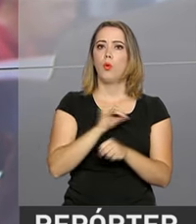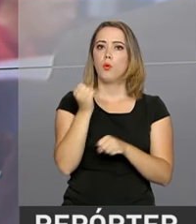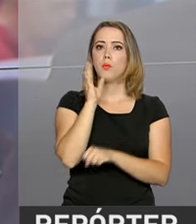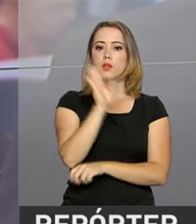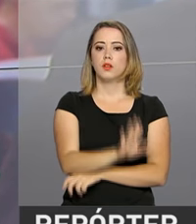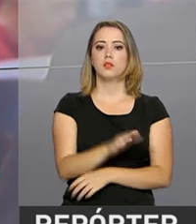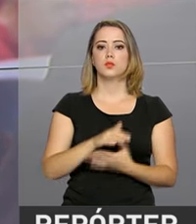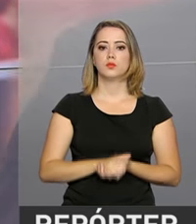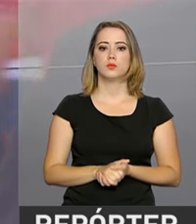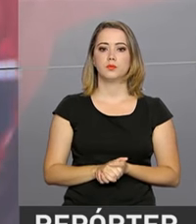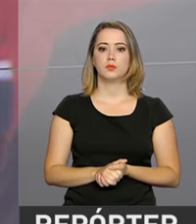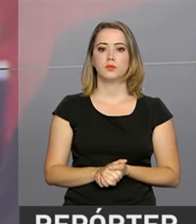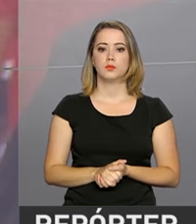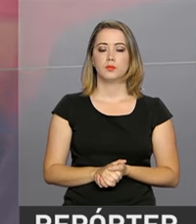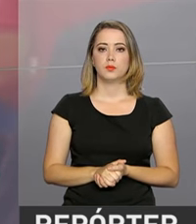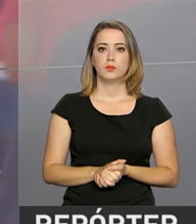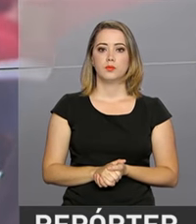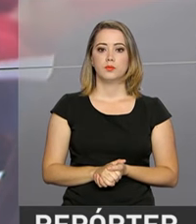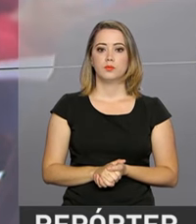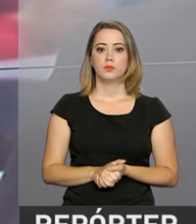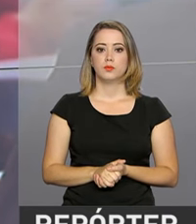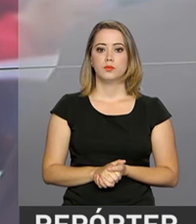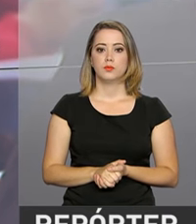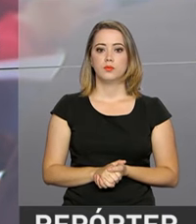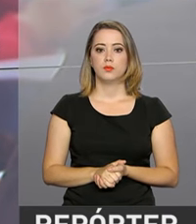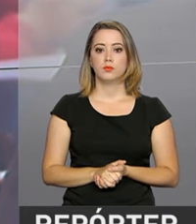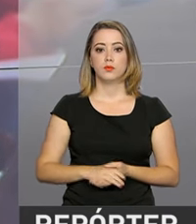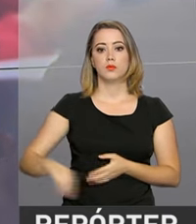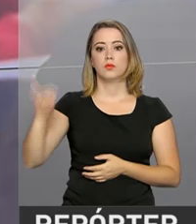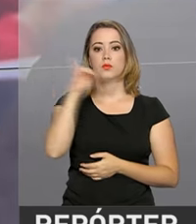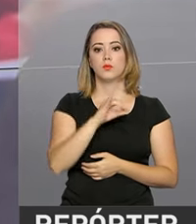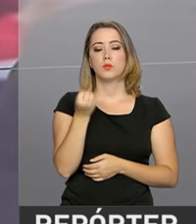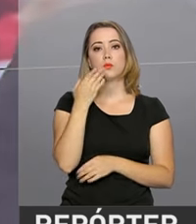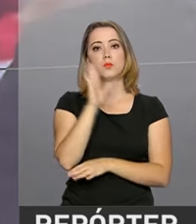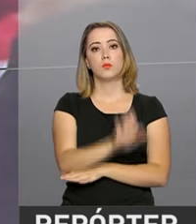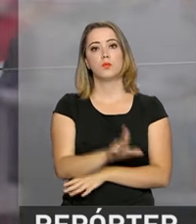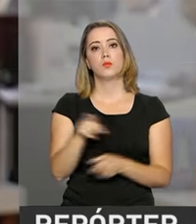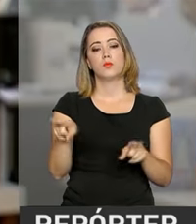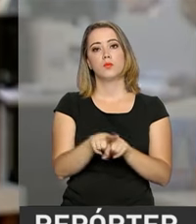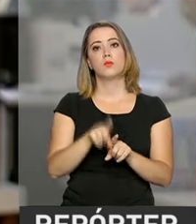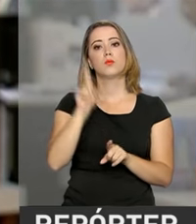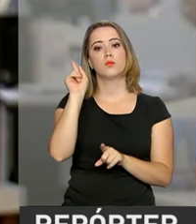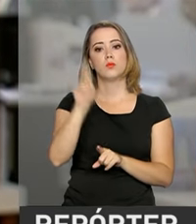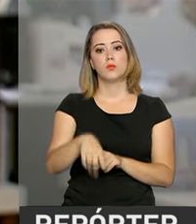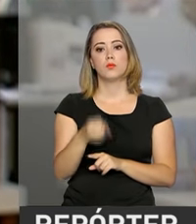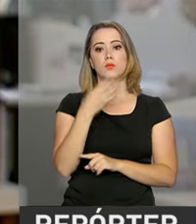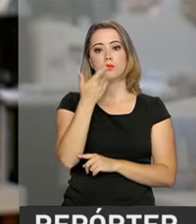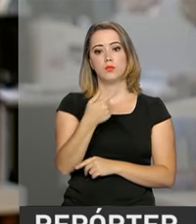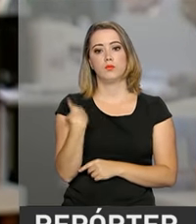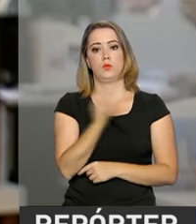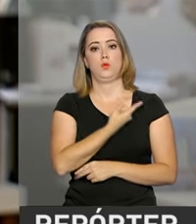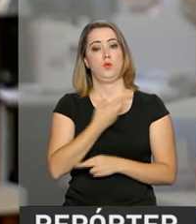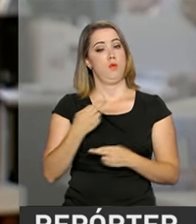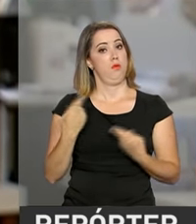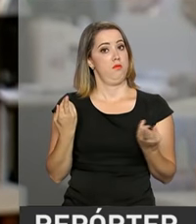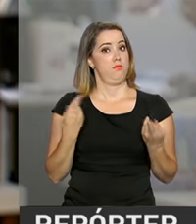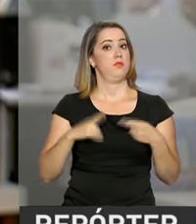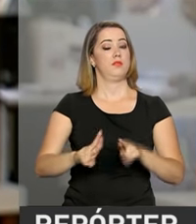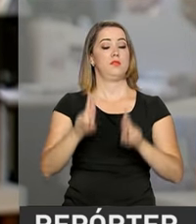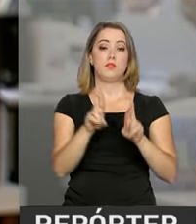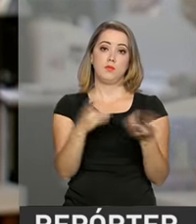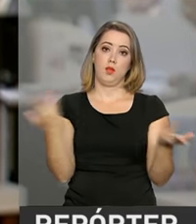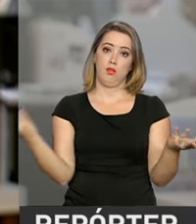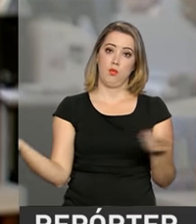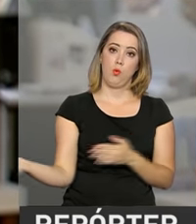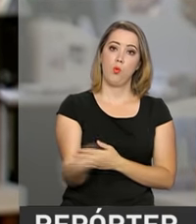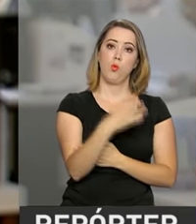para você olá Leandro boa tarde é um efeito positivo é o que se espera embora o novo valor